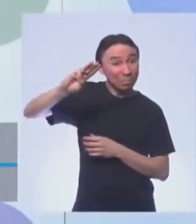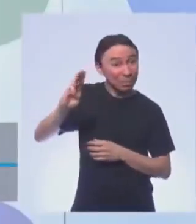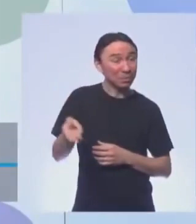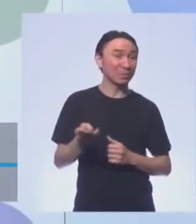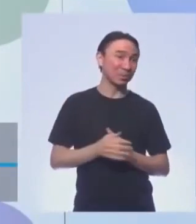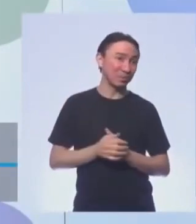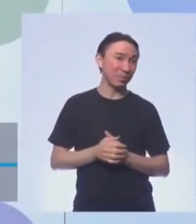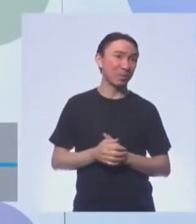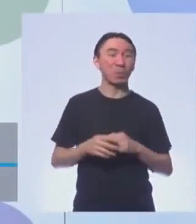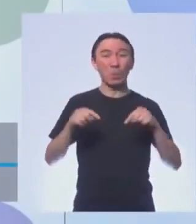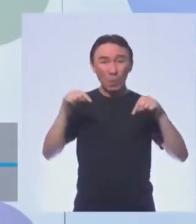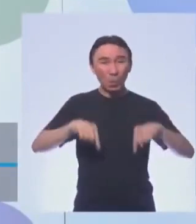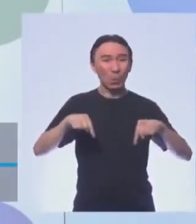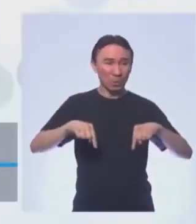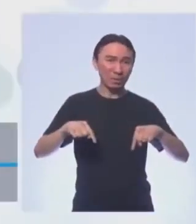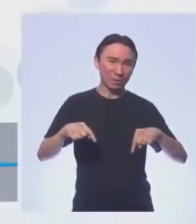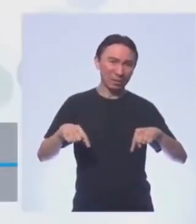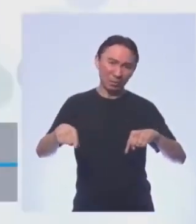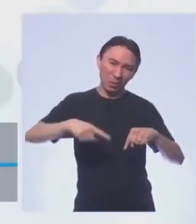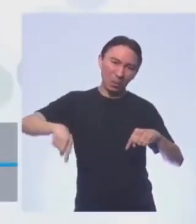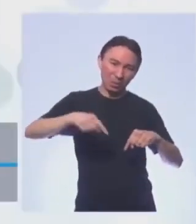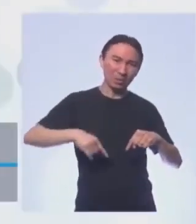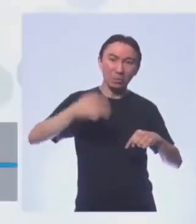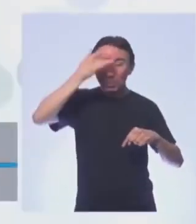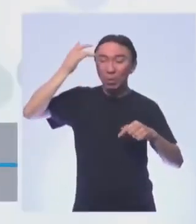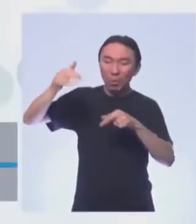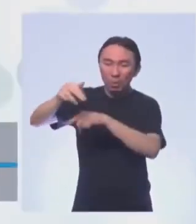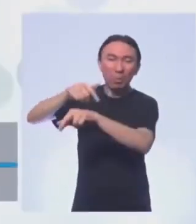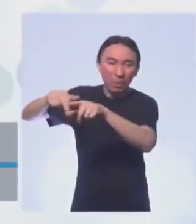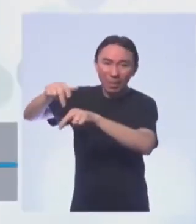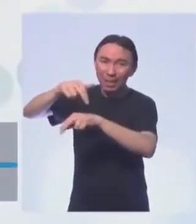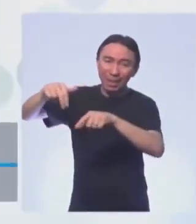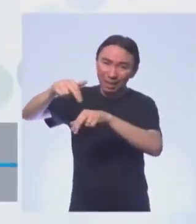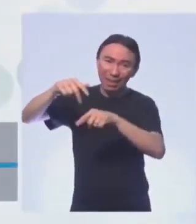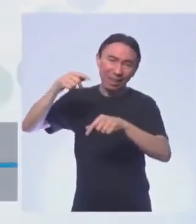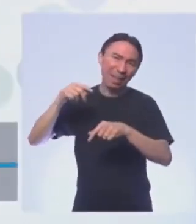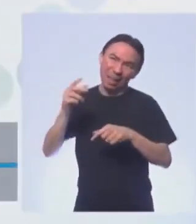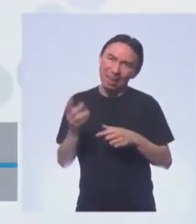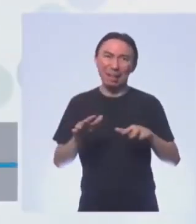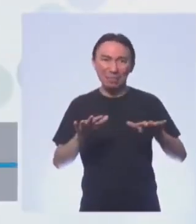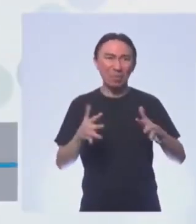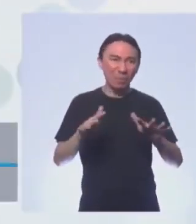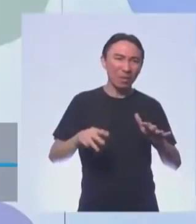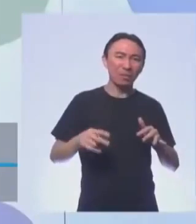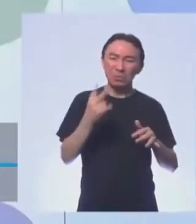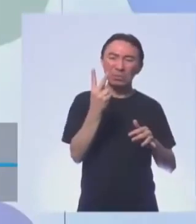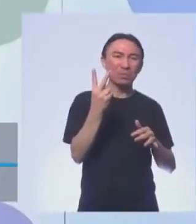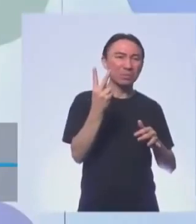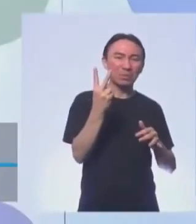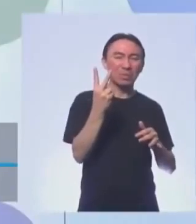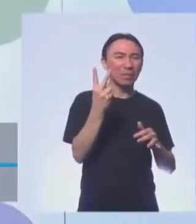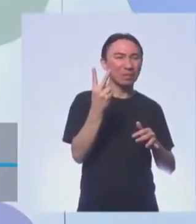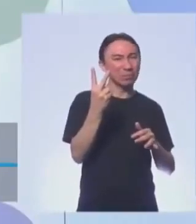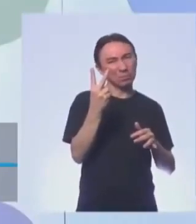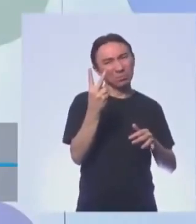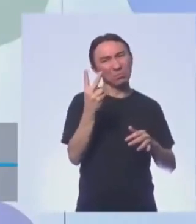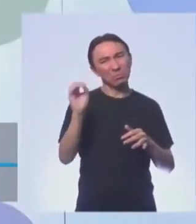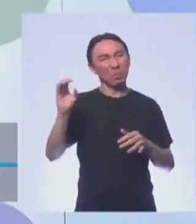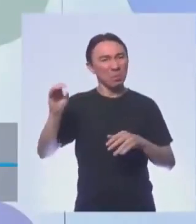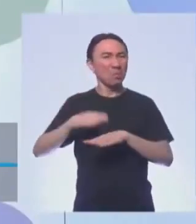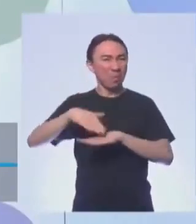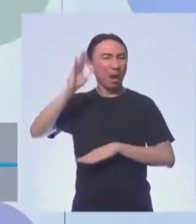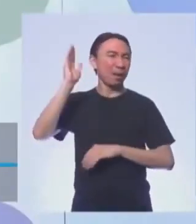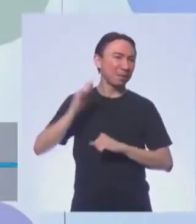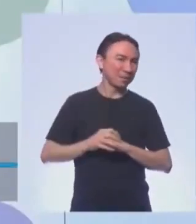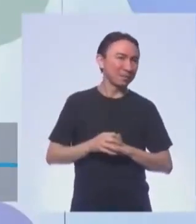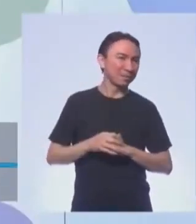de 200 e pouco. Né? E essa população que foi colocada no texto está até defasada, né, porque já aumentou. Não, mas ele também está considerando leitores a partir de